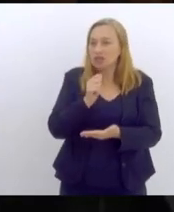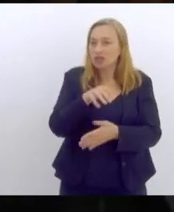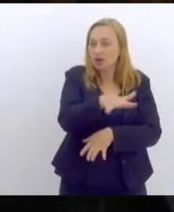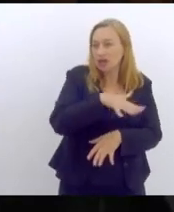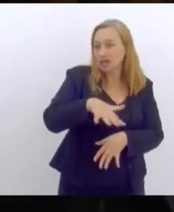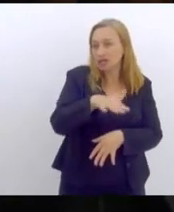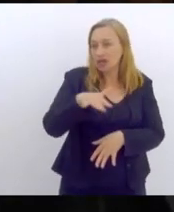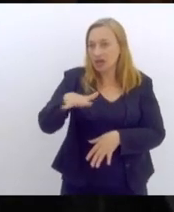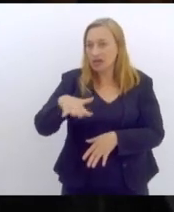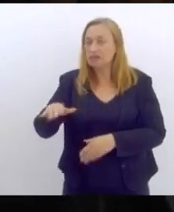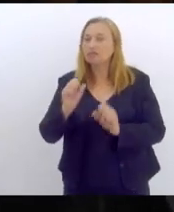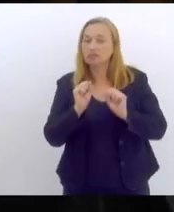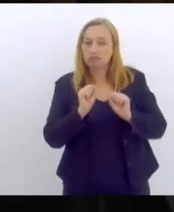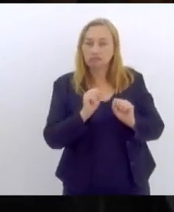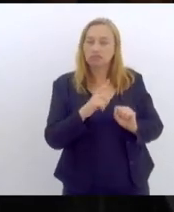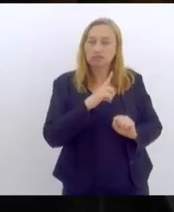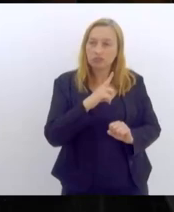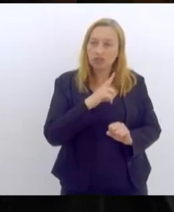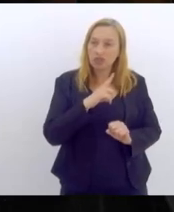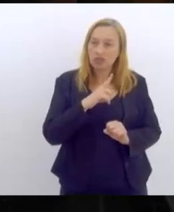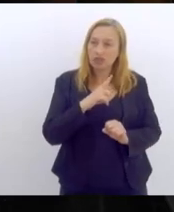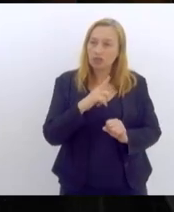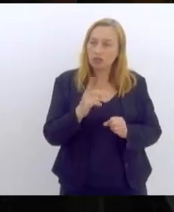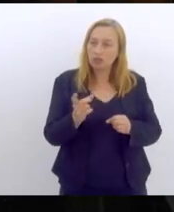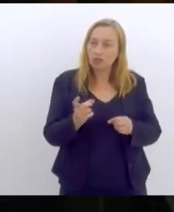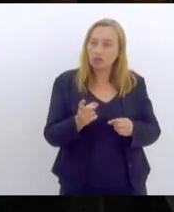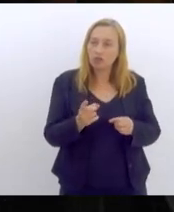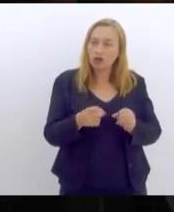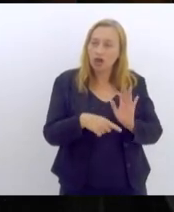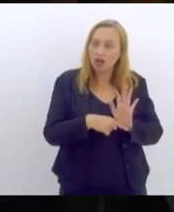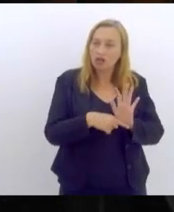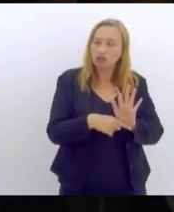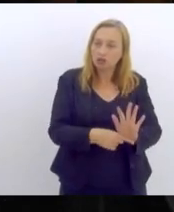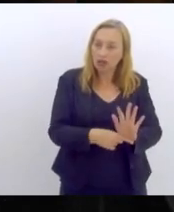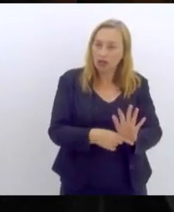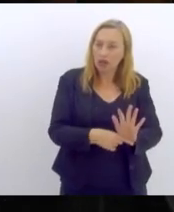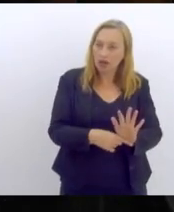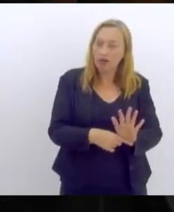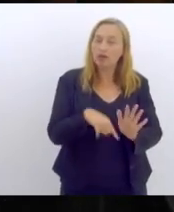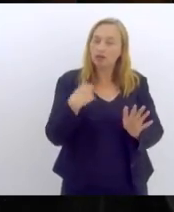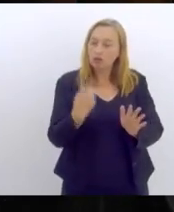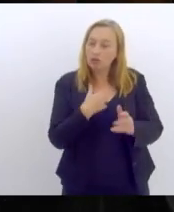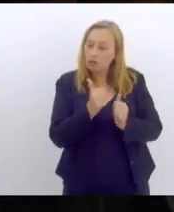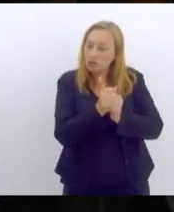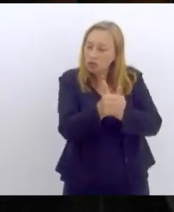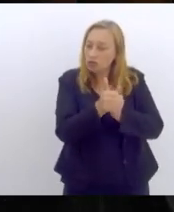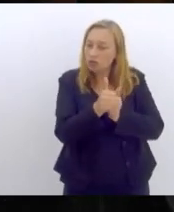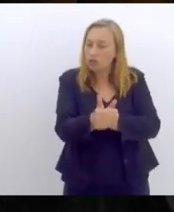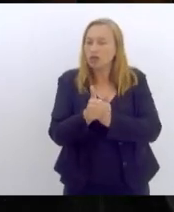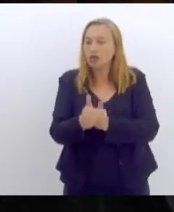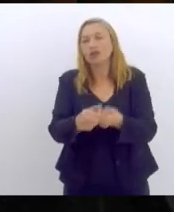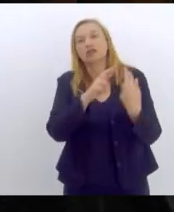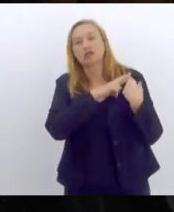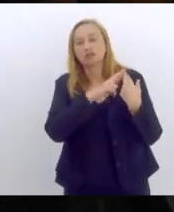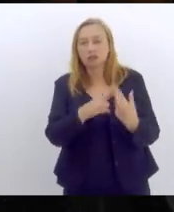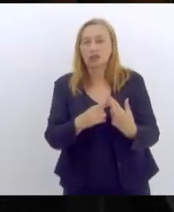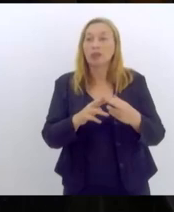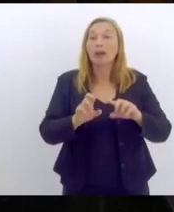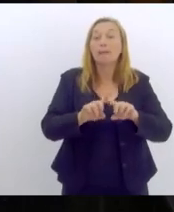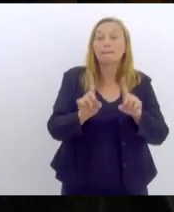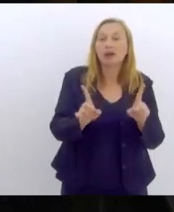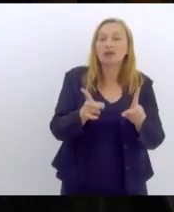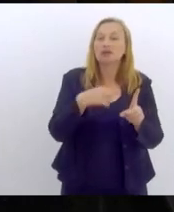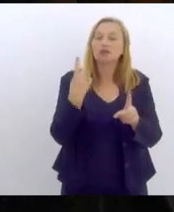responsabilidade de recuperar corpos hídricos, normal. Nós vamos acompanhar essa responsabilidade. Mas a